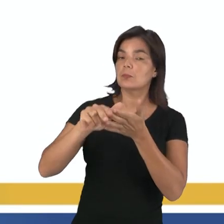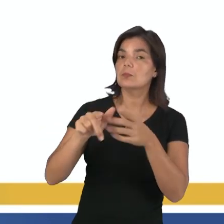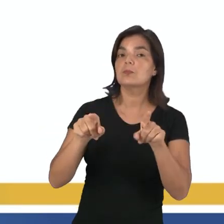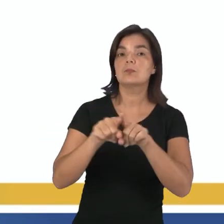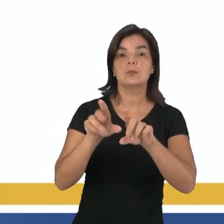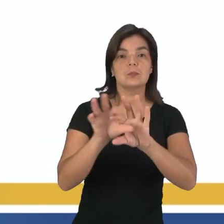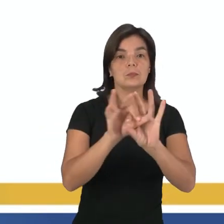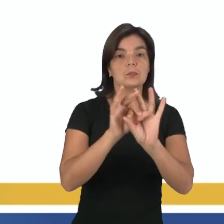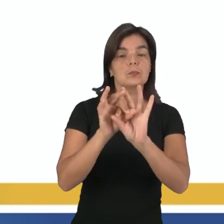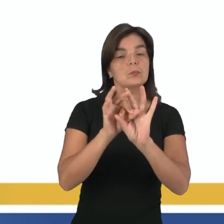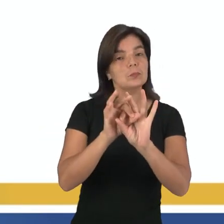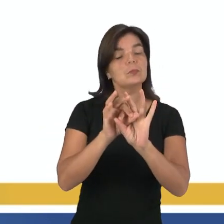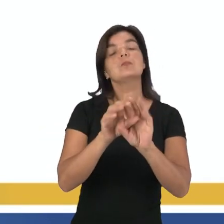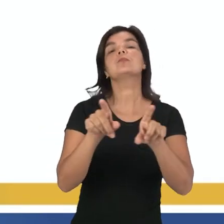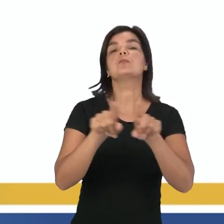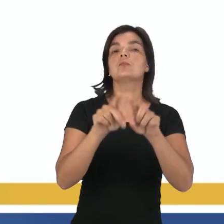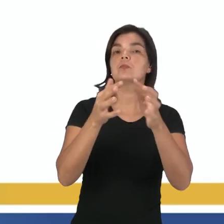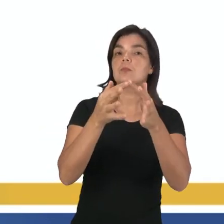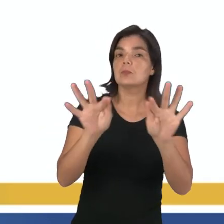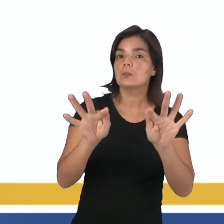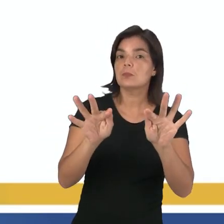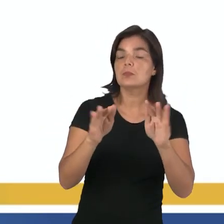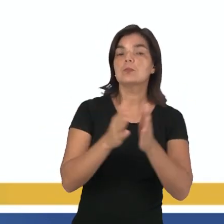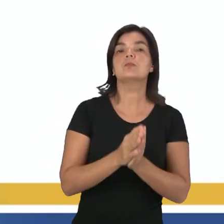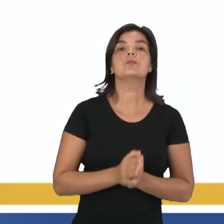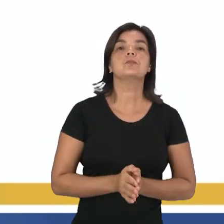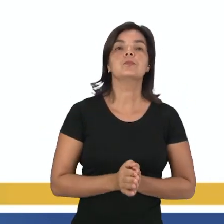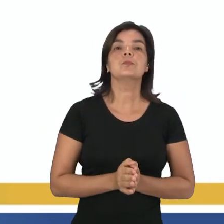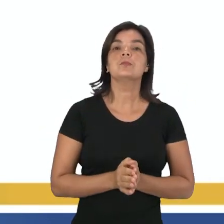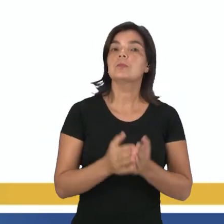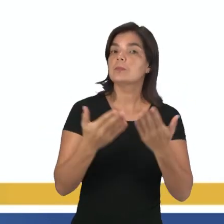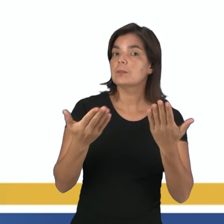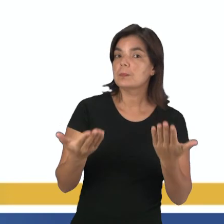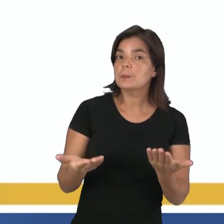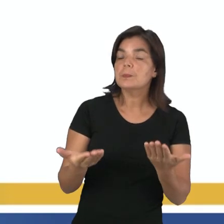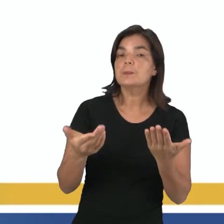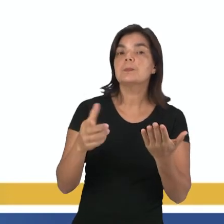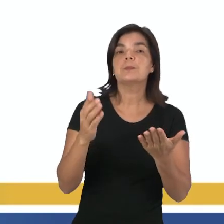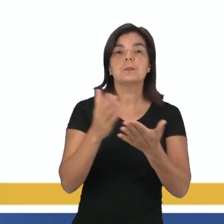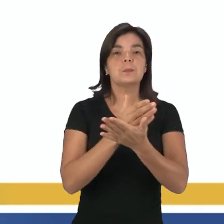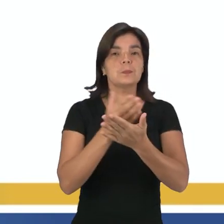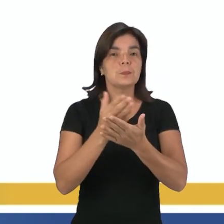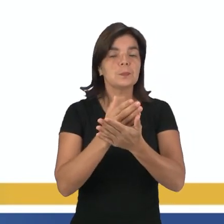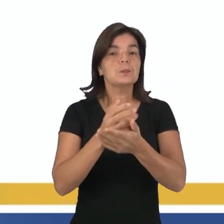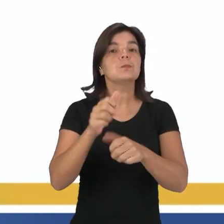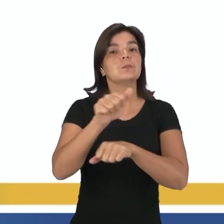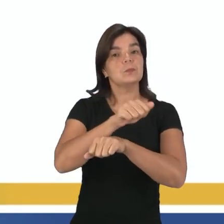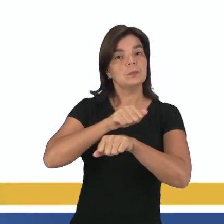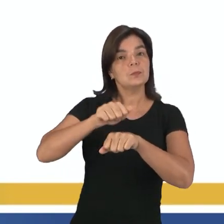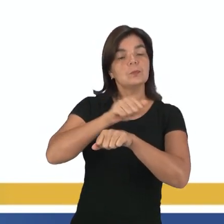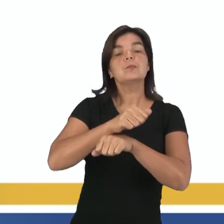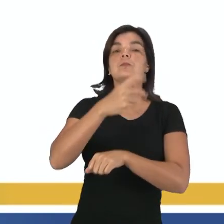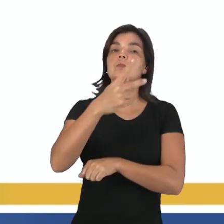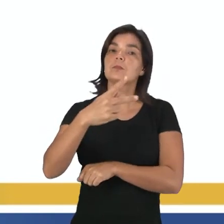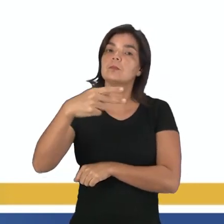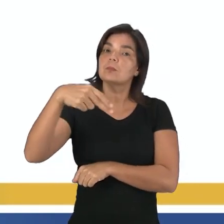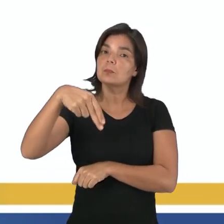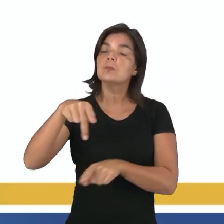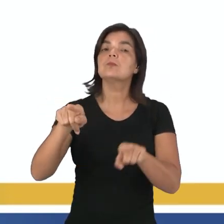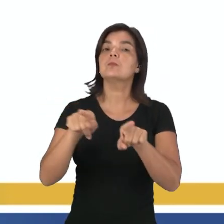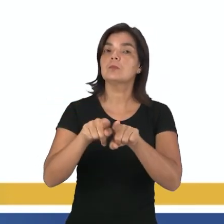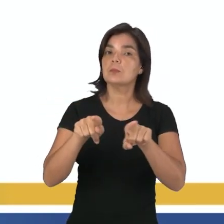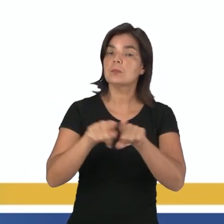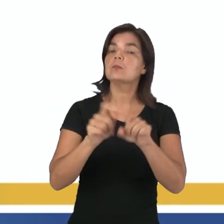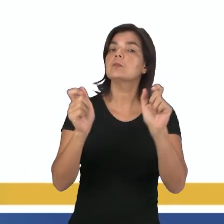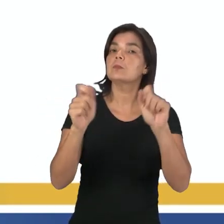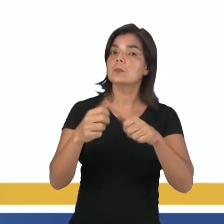para ligar os termos e orações em um período. Além disso, alguns advérbios e pronomes também podem